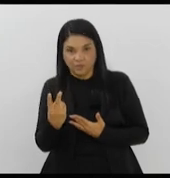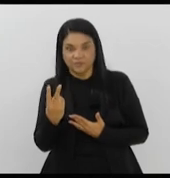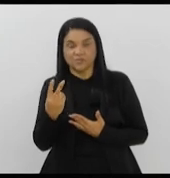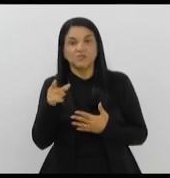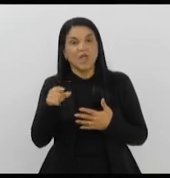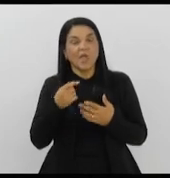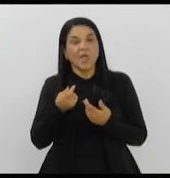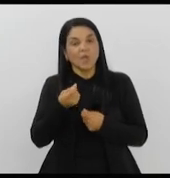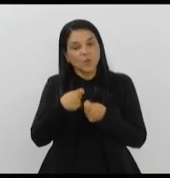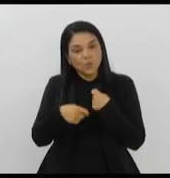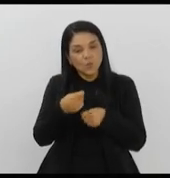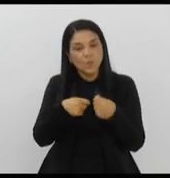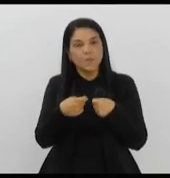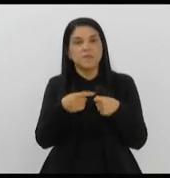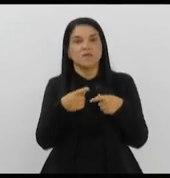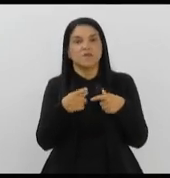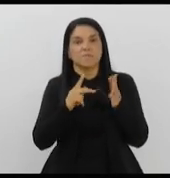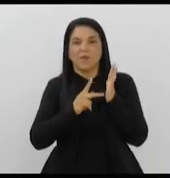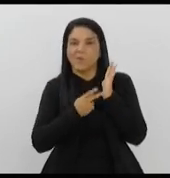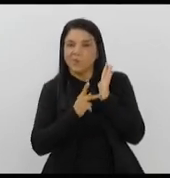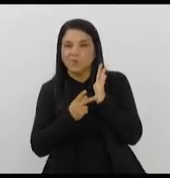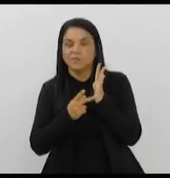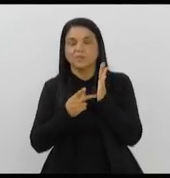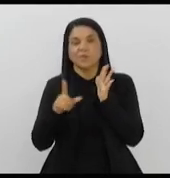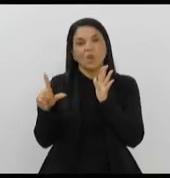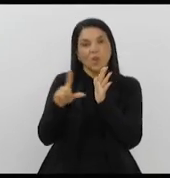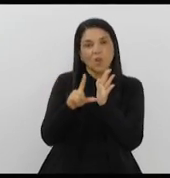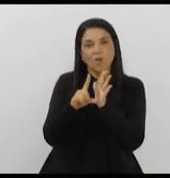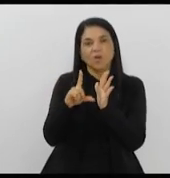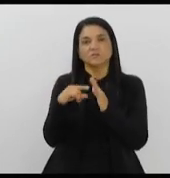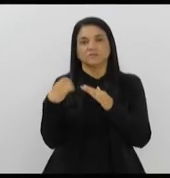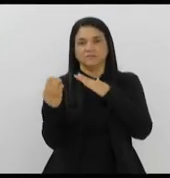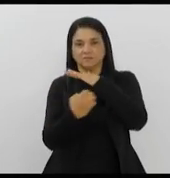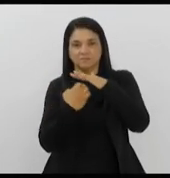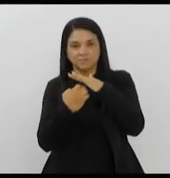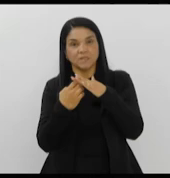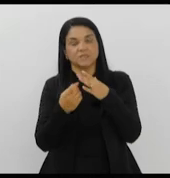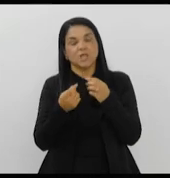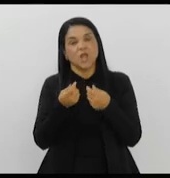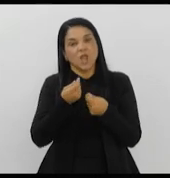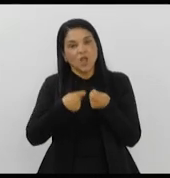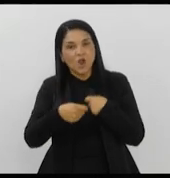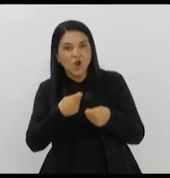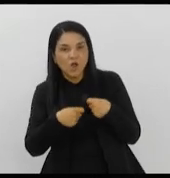utilizam, condomínios, lojas, empresas. Então,